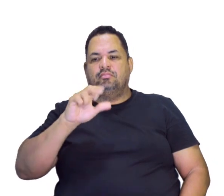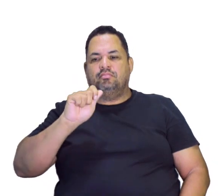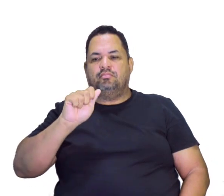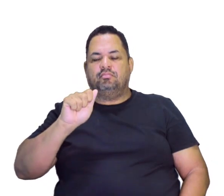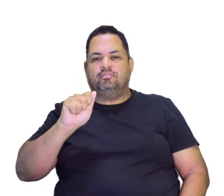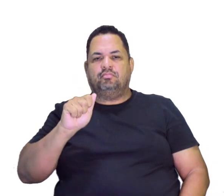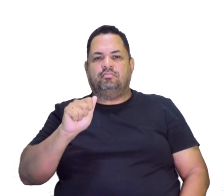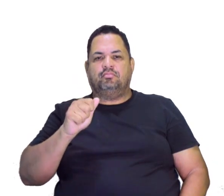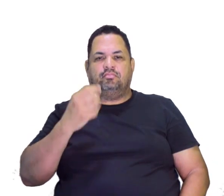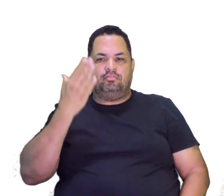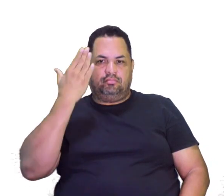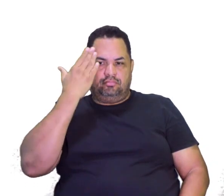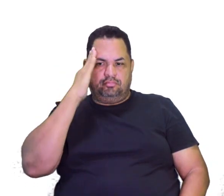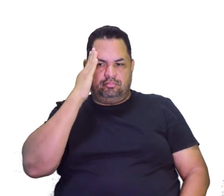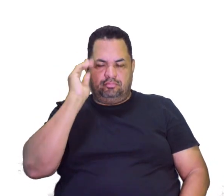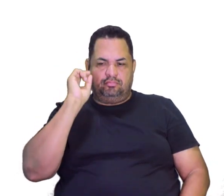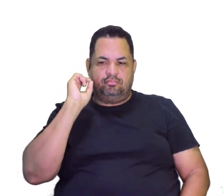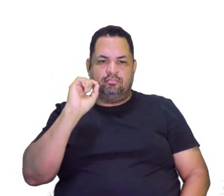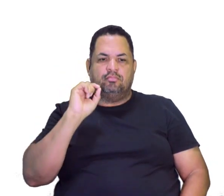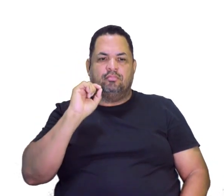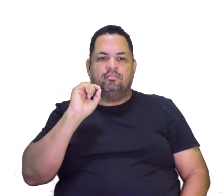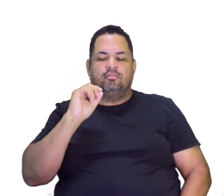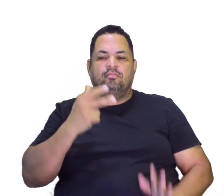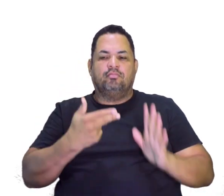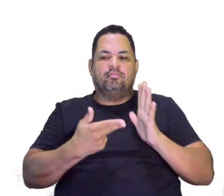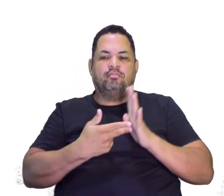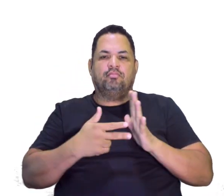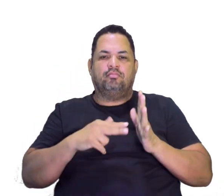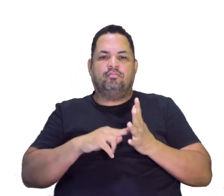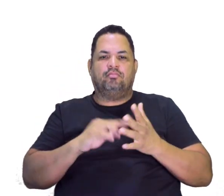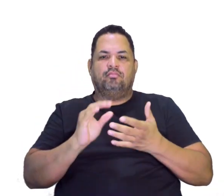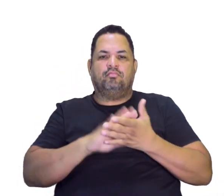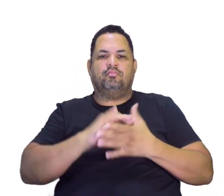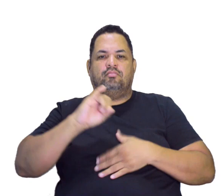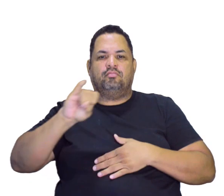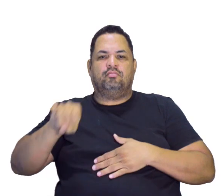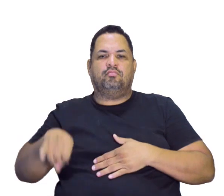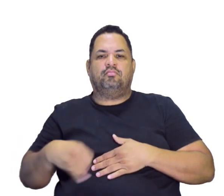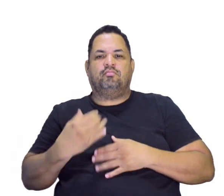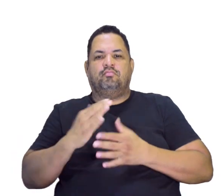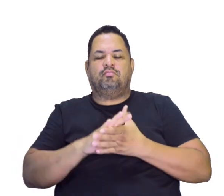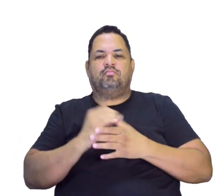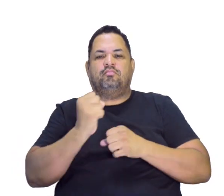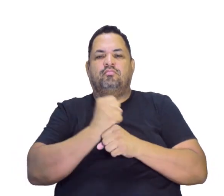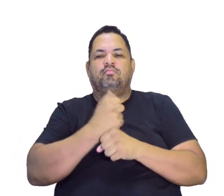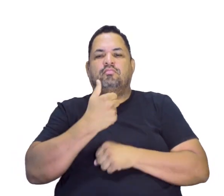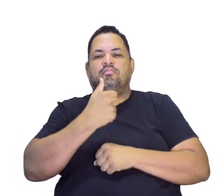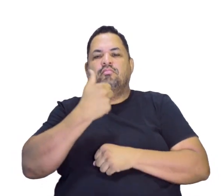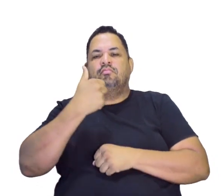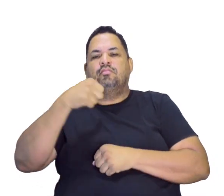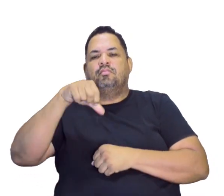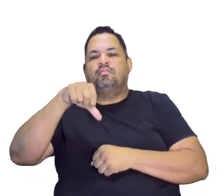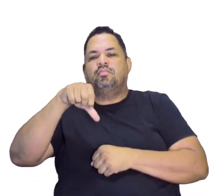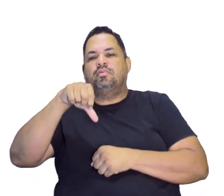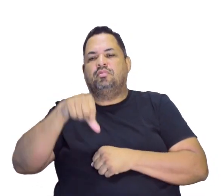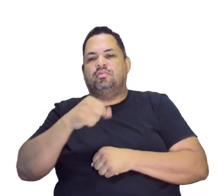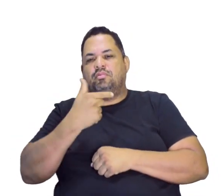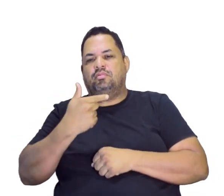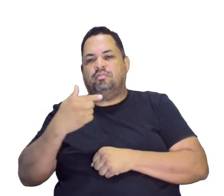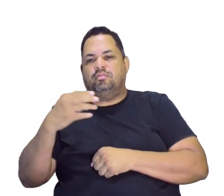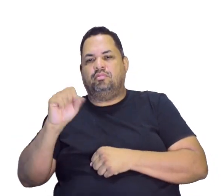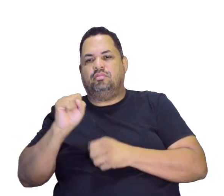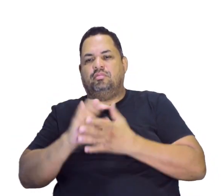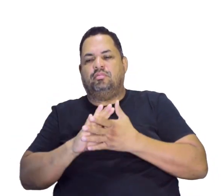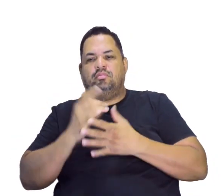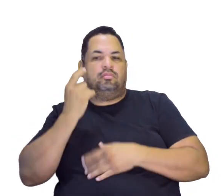antropofágica vamos entender agora o que que isso é né em em janeiro de 1928 Tarcila